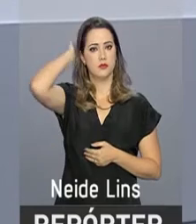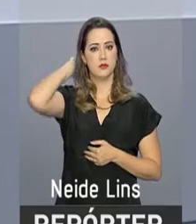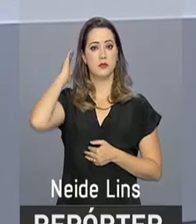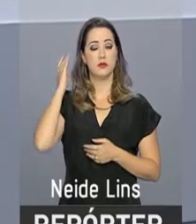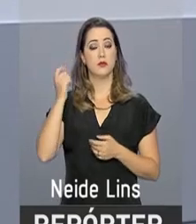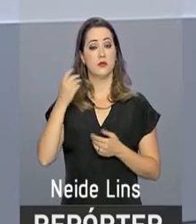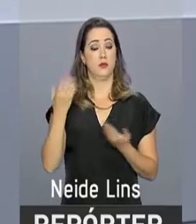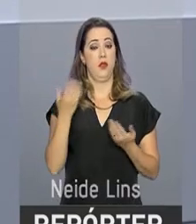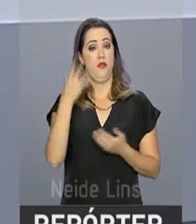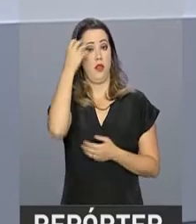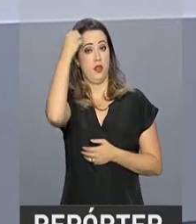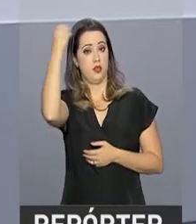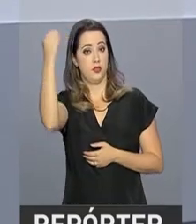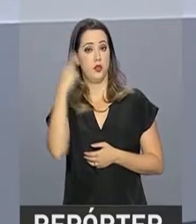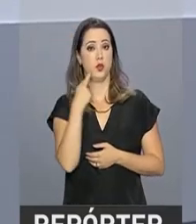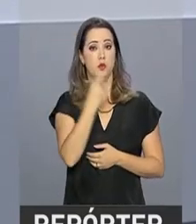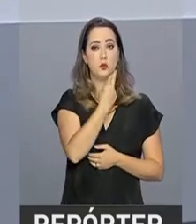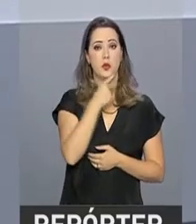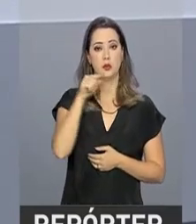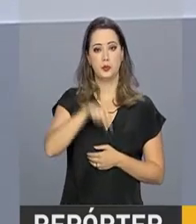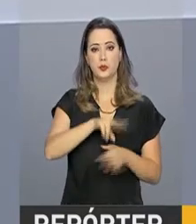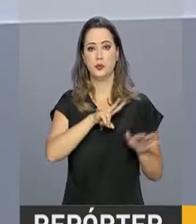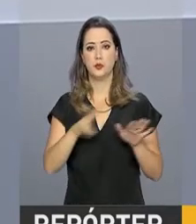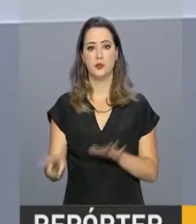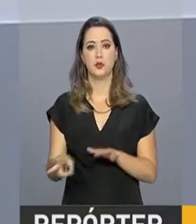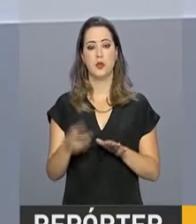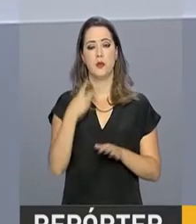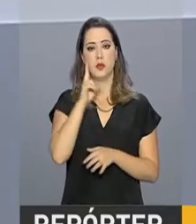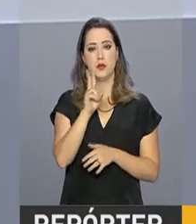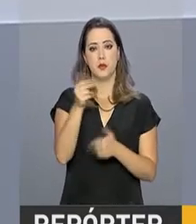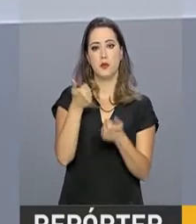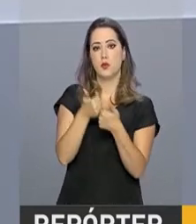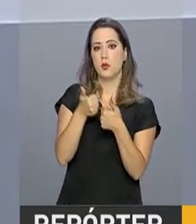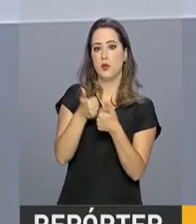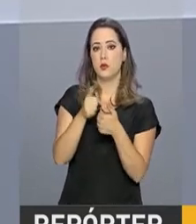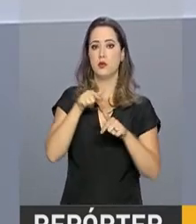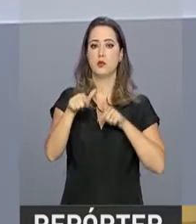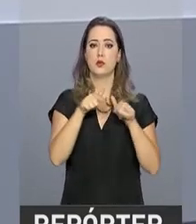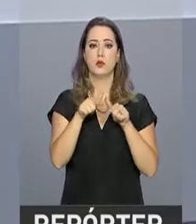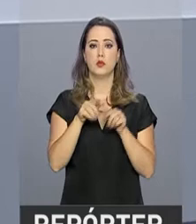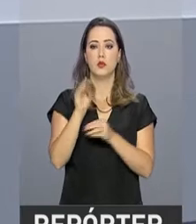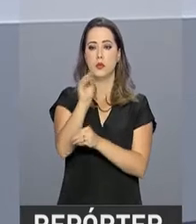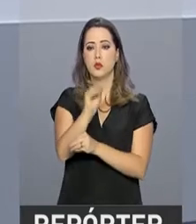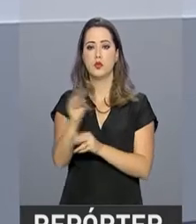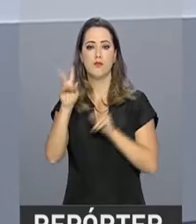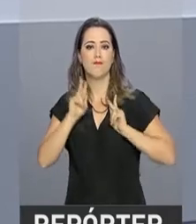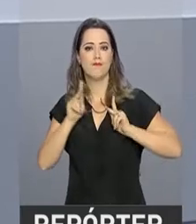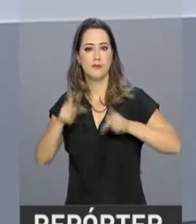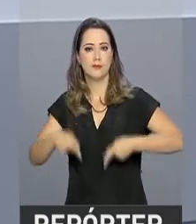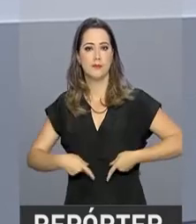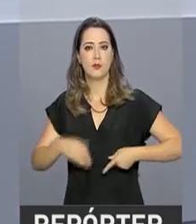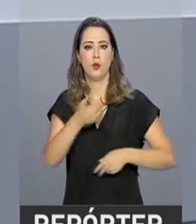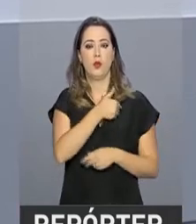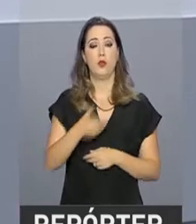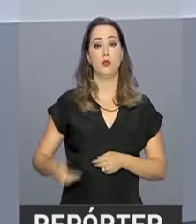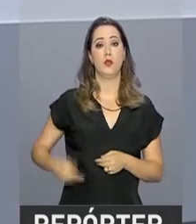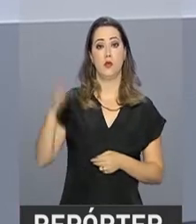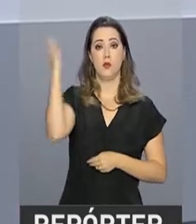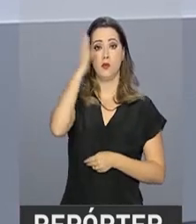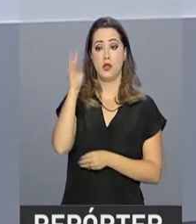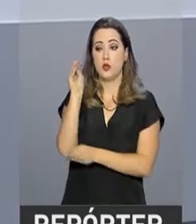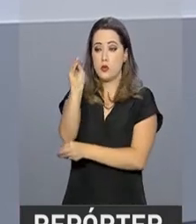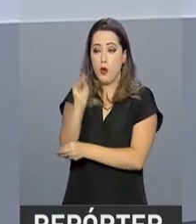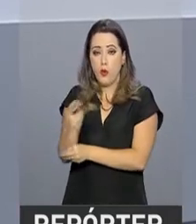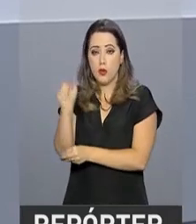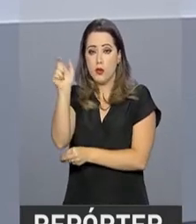michel temer deve ir à roraima ainda nesta semana para acompanhar de perto o trabalho humanitário do governo brasileiro está prestando